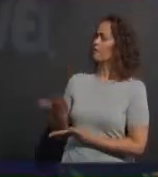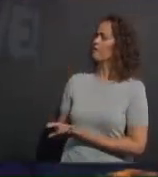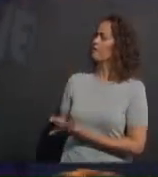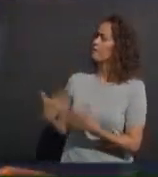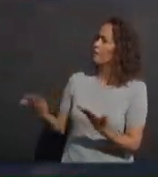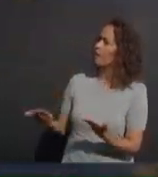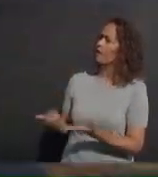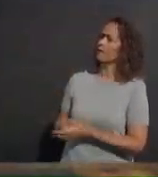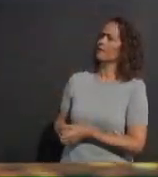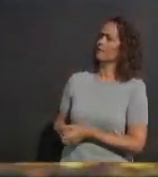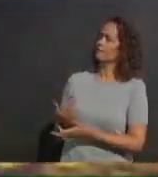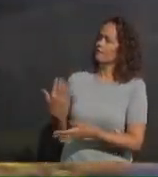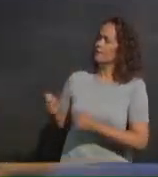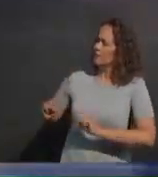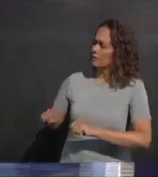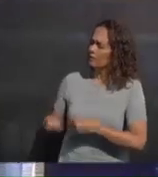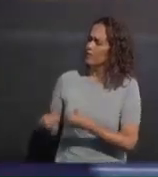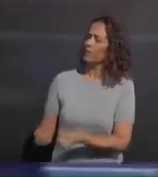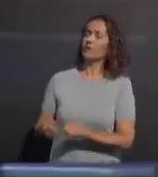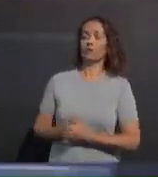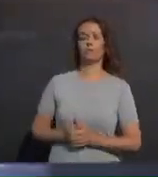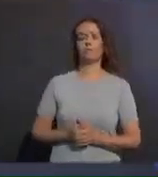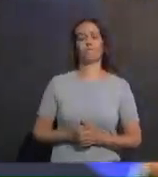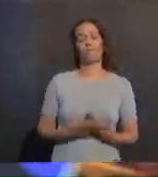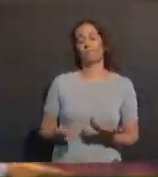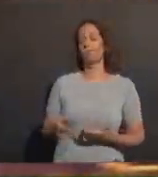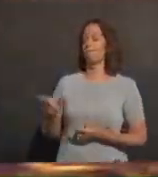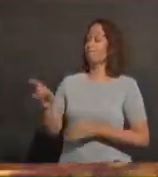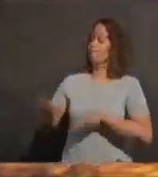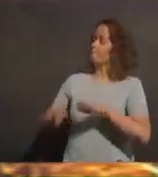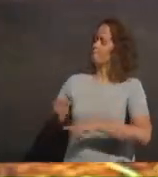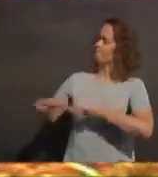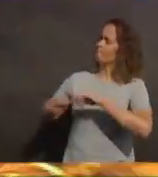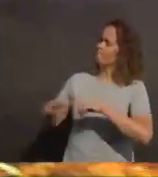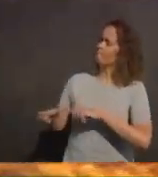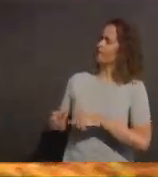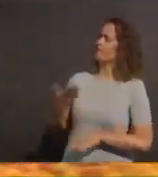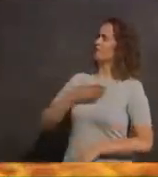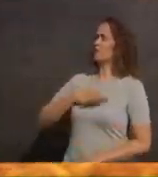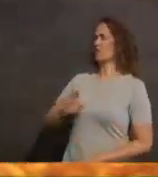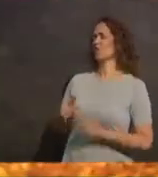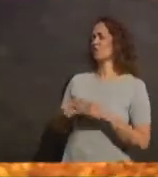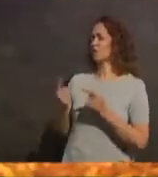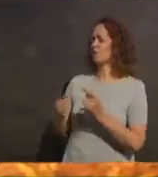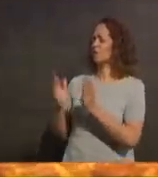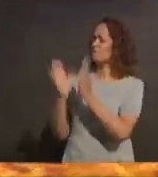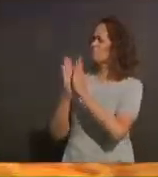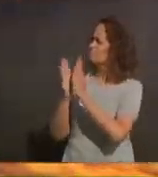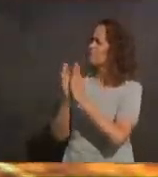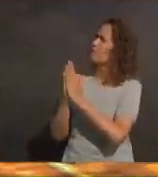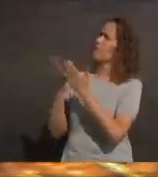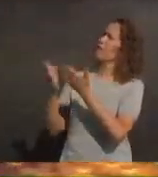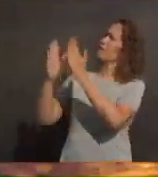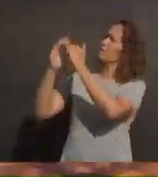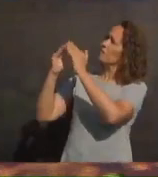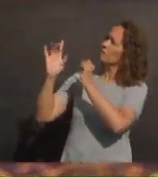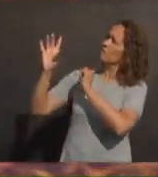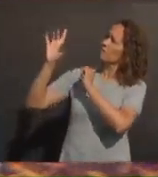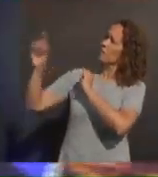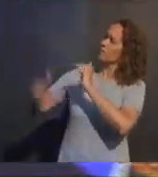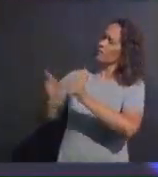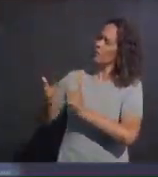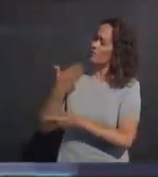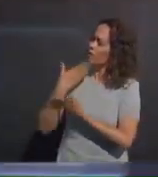estudar? O que você quer trabalhar? Você pode estar num emprego hoje que você não gosta, mas começa a pedir a Deus para abrir uma porta de uma coisa melhor, onde você não se